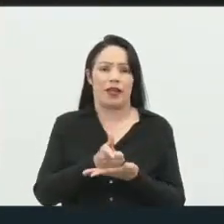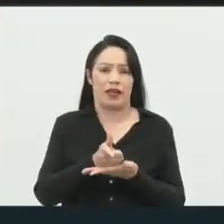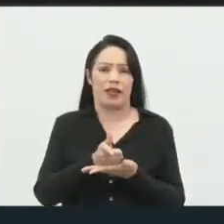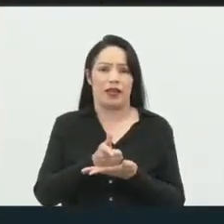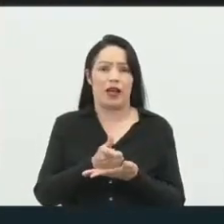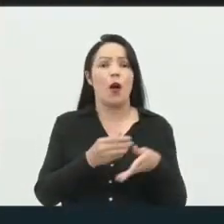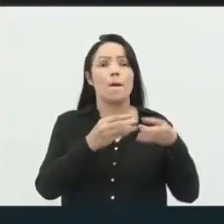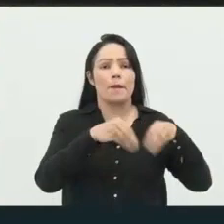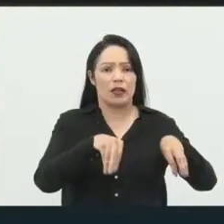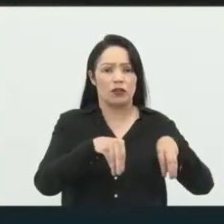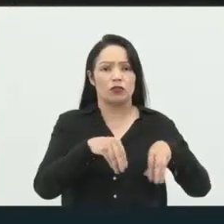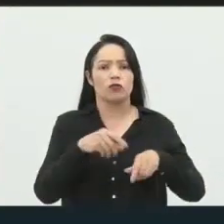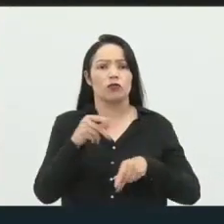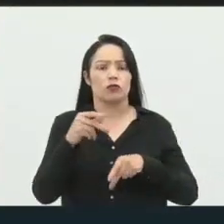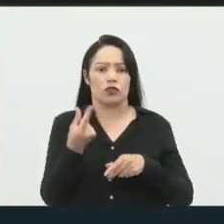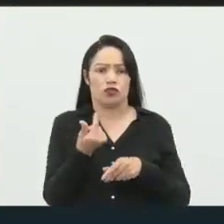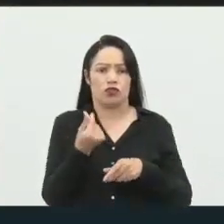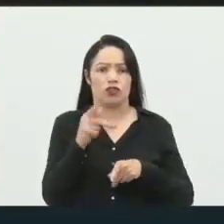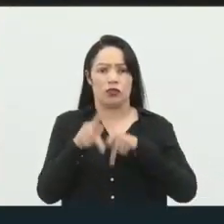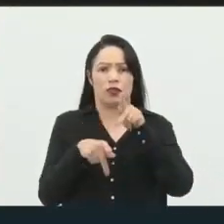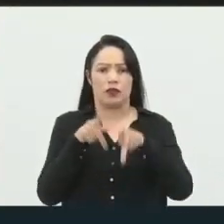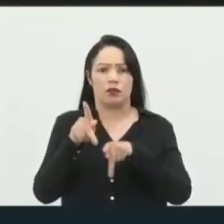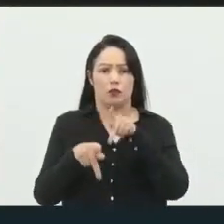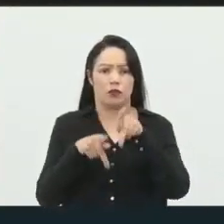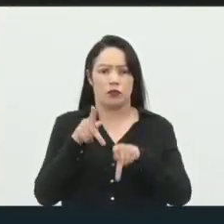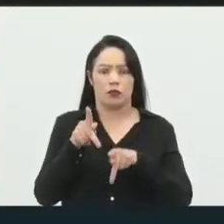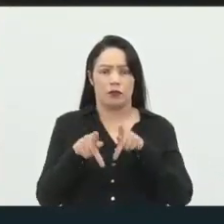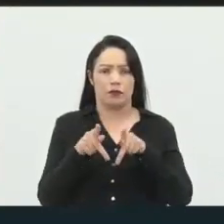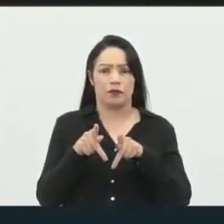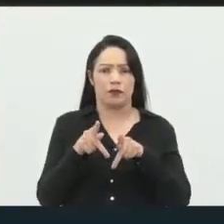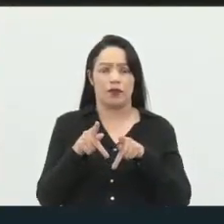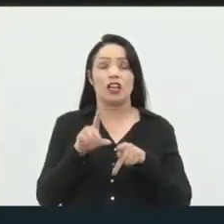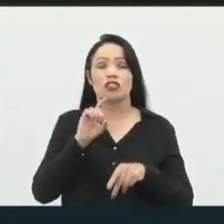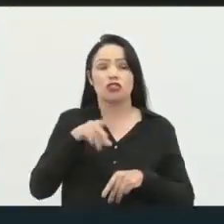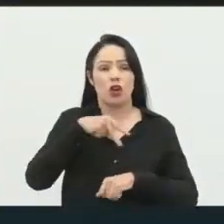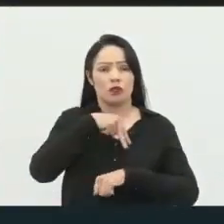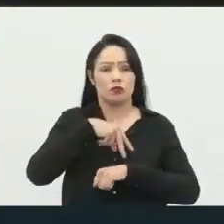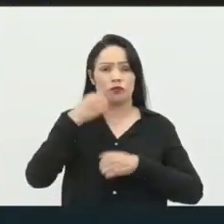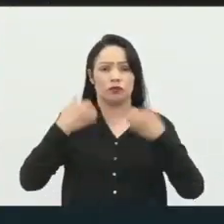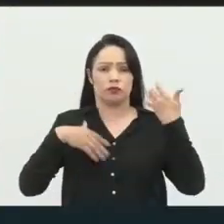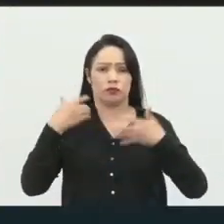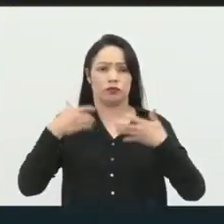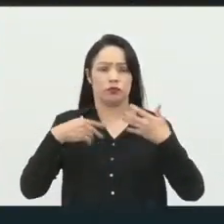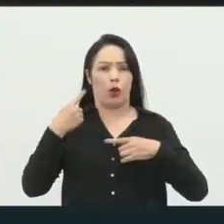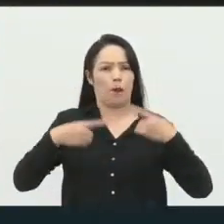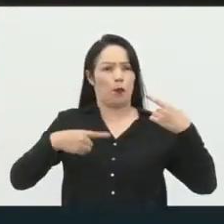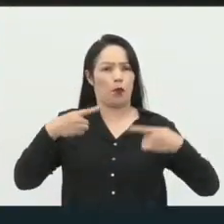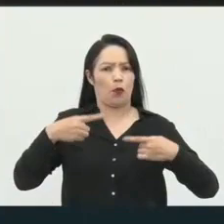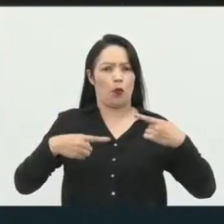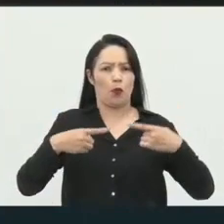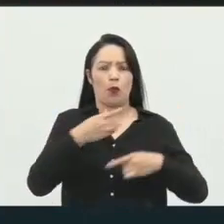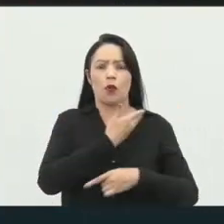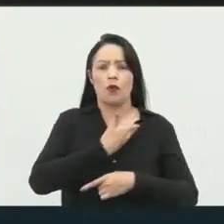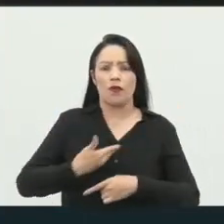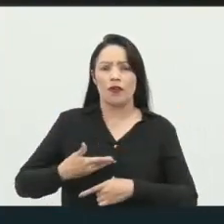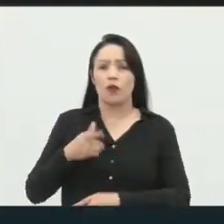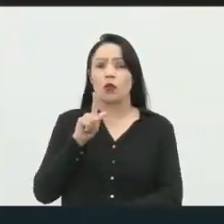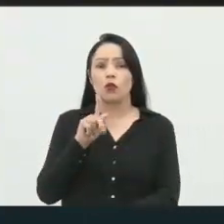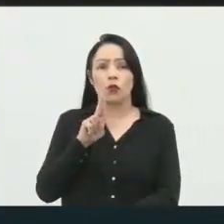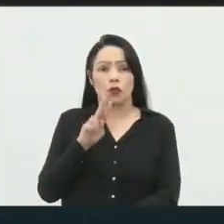fazer o discurso político onde a gente percebe de forma nítida que o governo gute